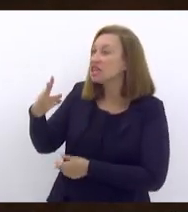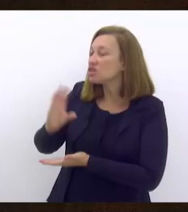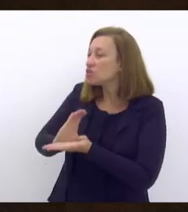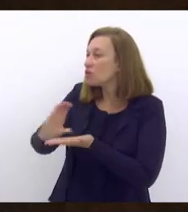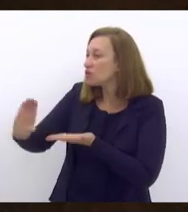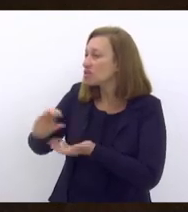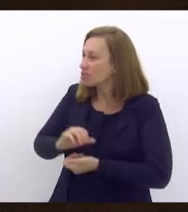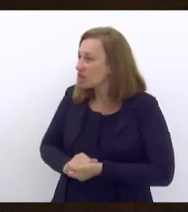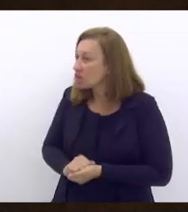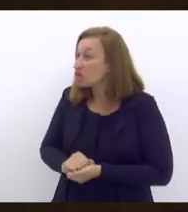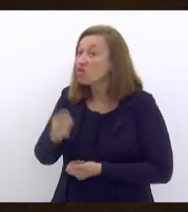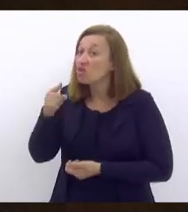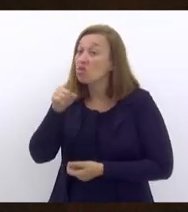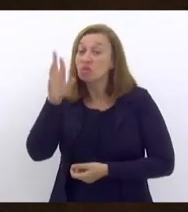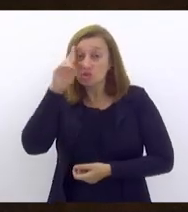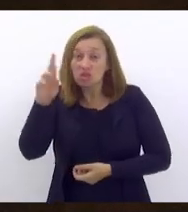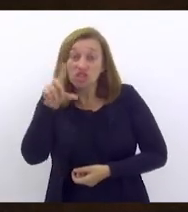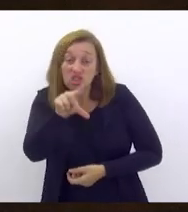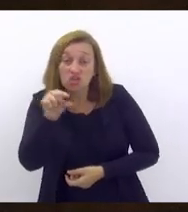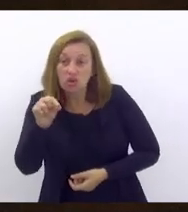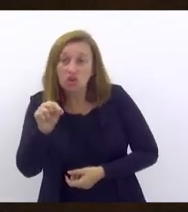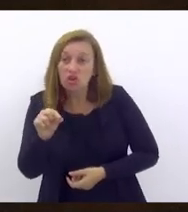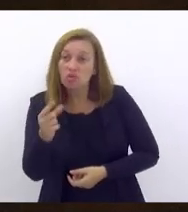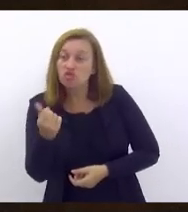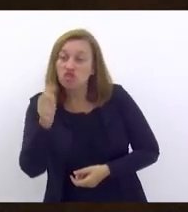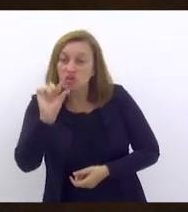orçamentos. O senhor tem que escolher o menor.